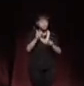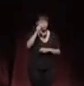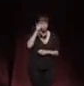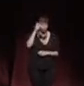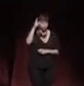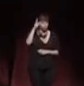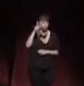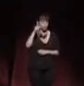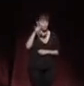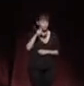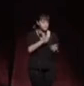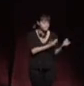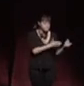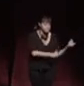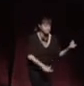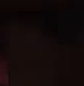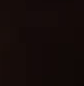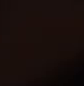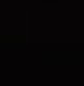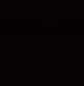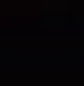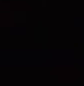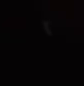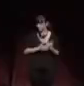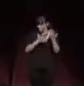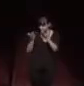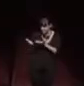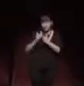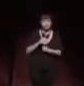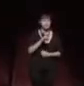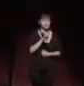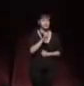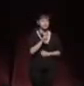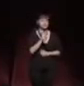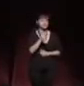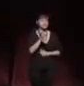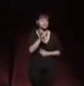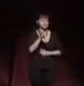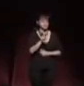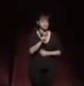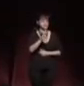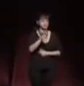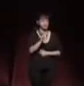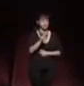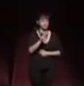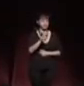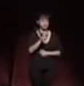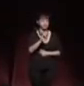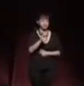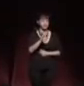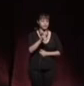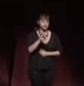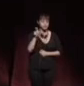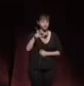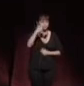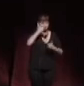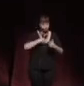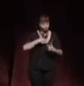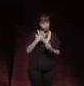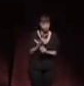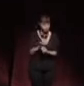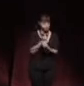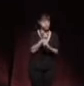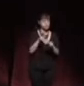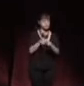Estela Baglieri, que já esteve com a gente aqui no Conversas, é artista, educadora, escritora e